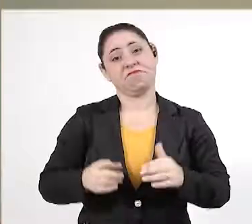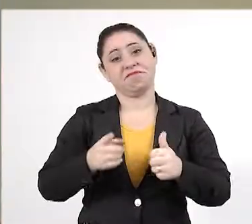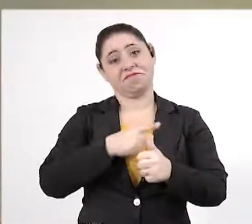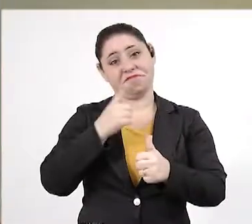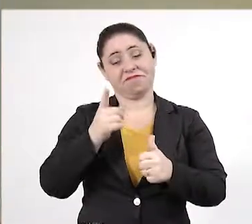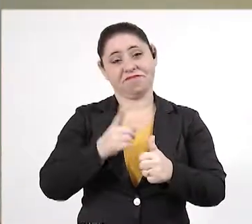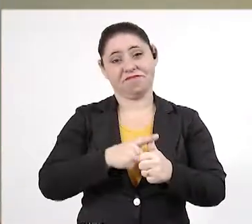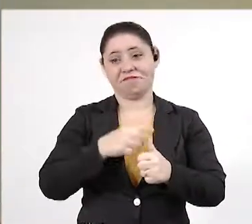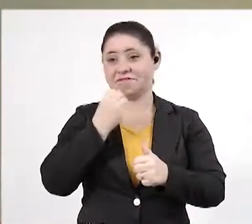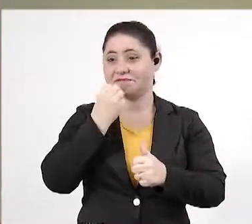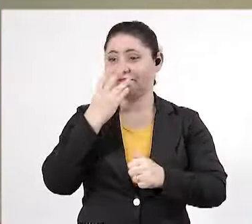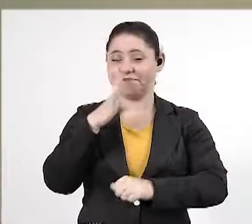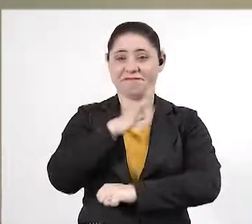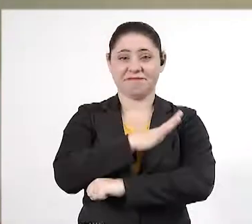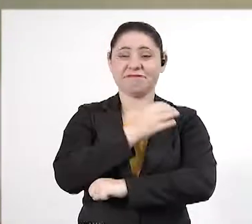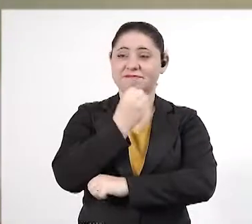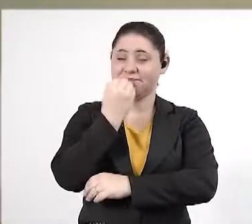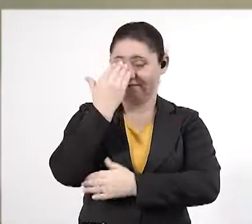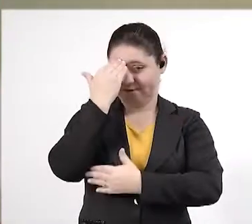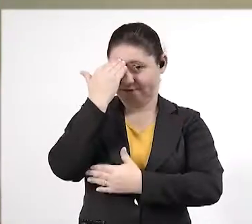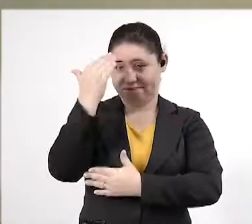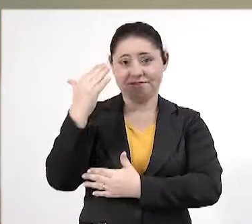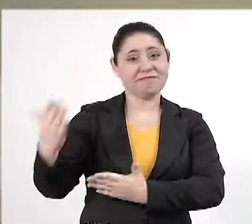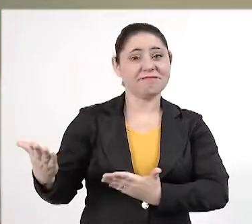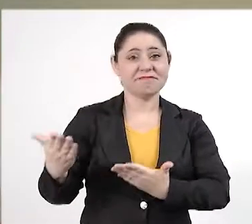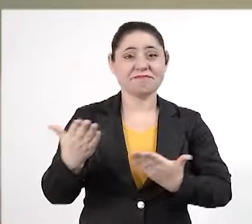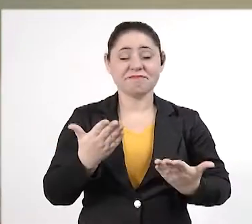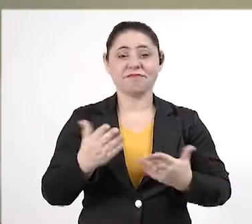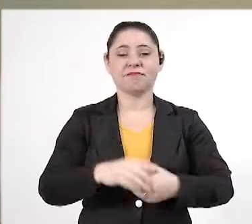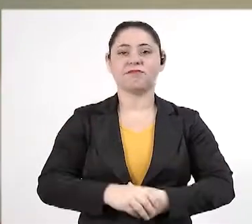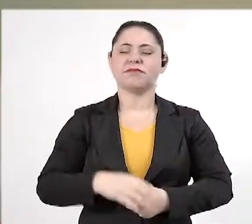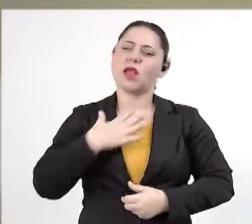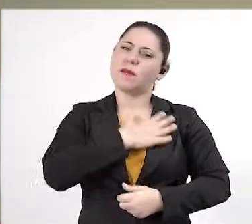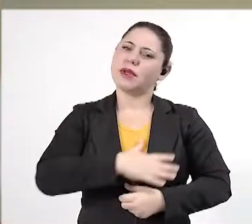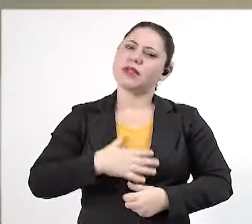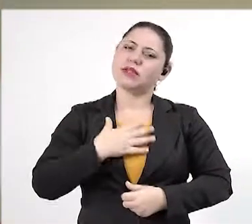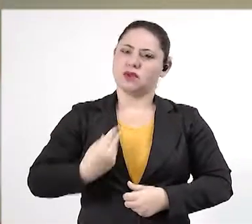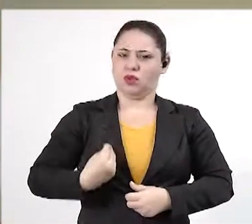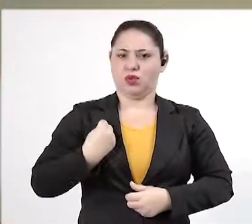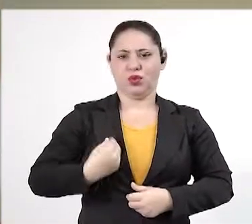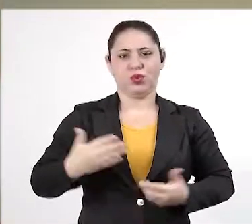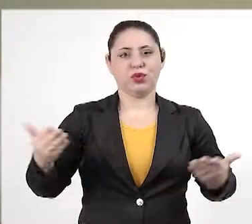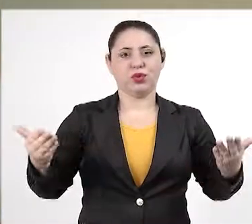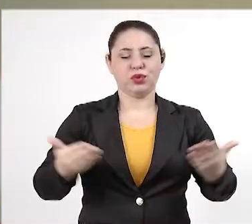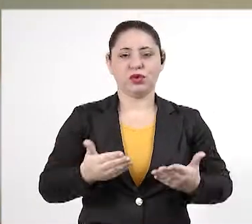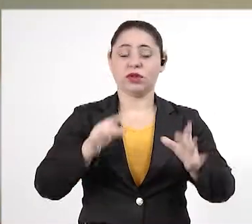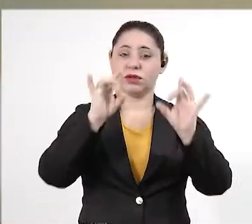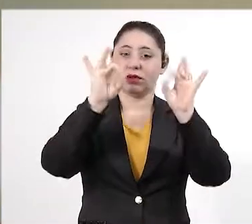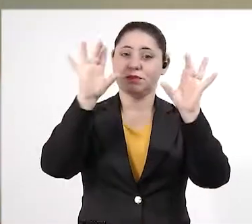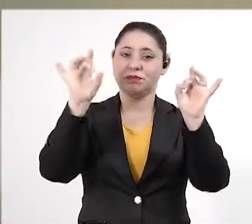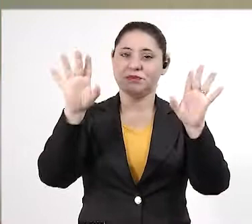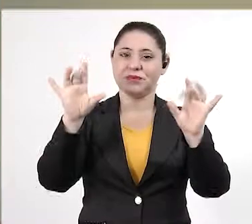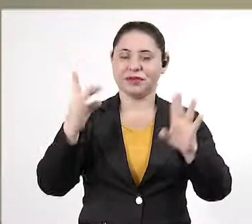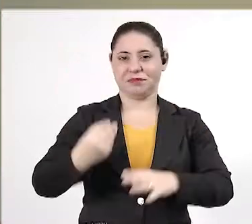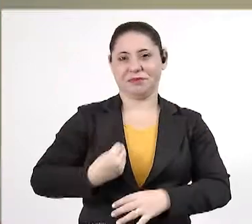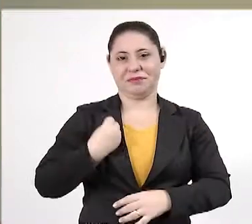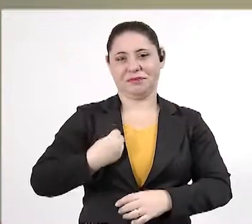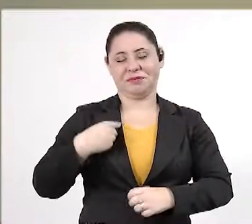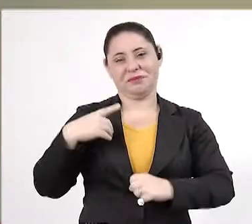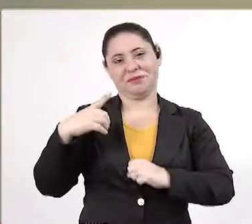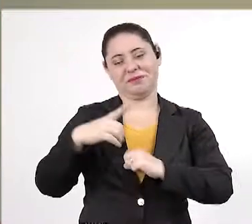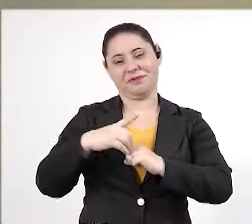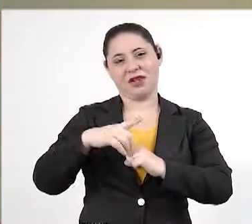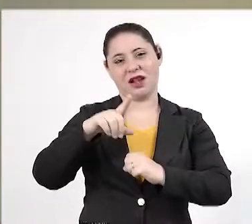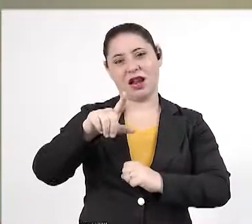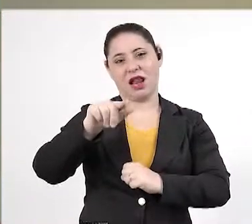em primeiro lugar, boa tarde, muito obrigada pelo convite. Prazer estar aqui com vocês, especialmente com a presença da